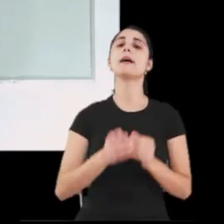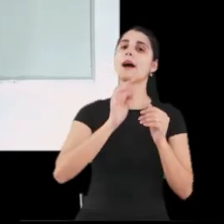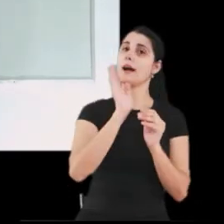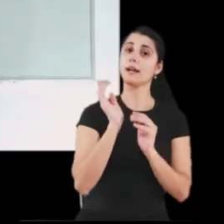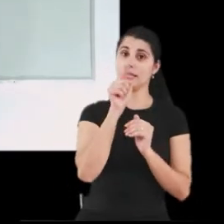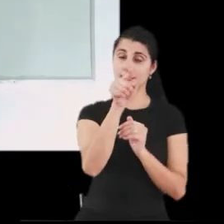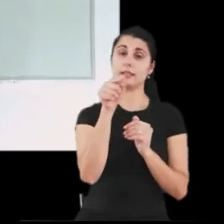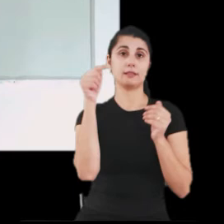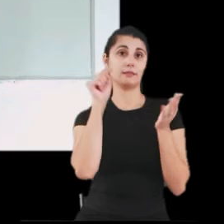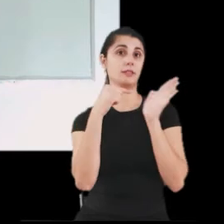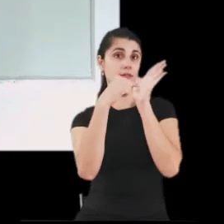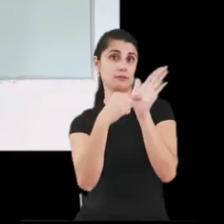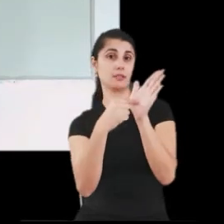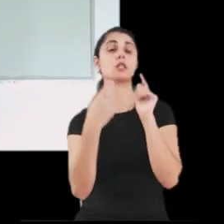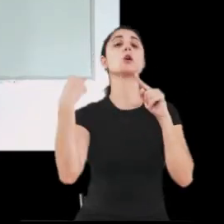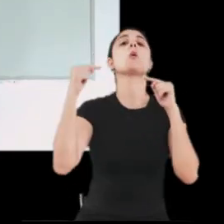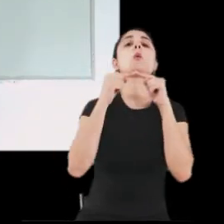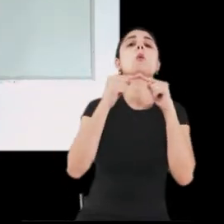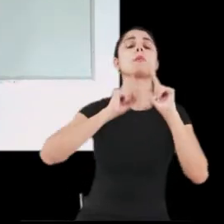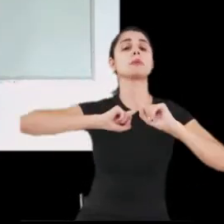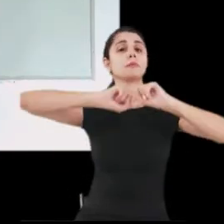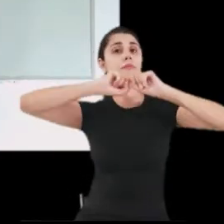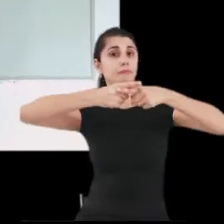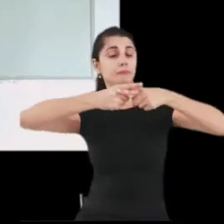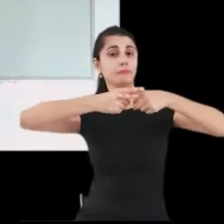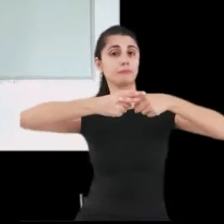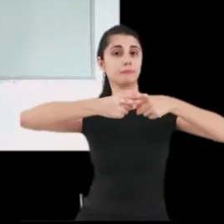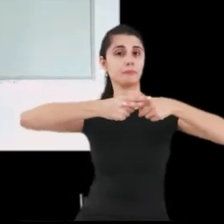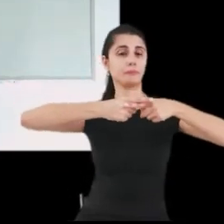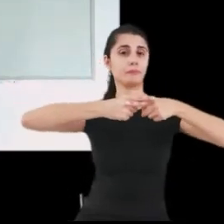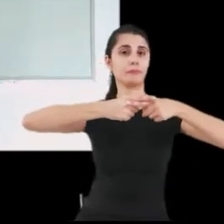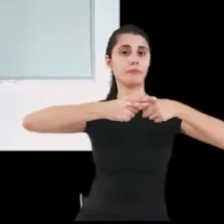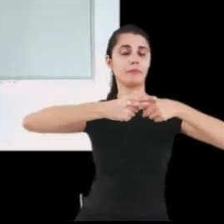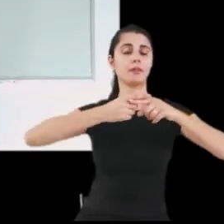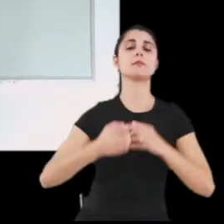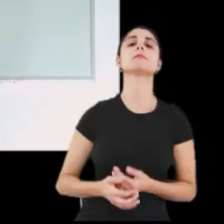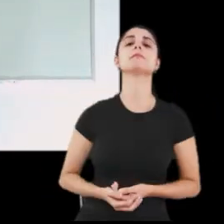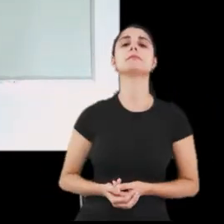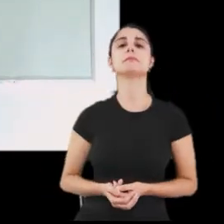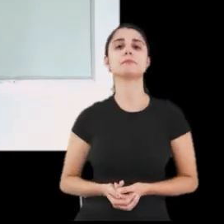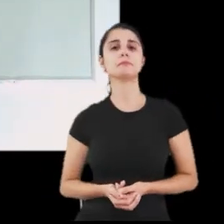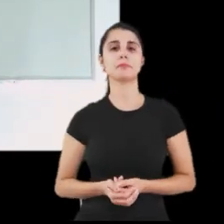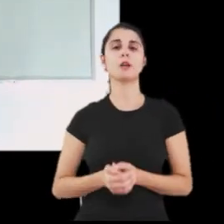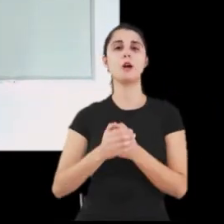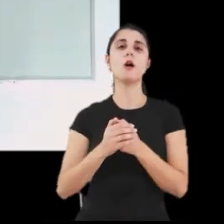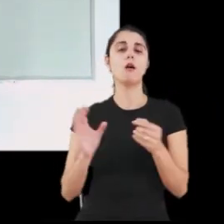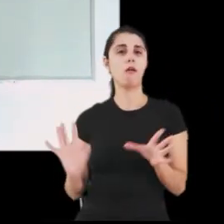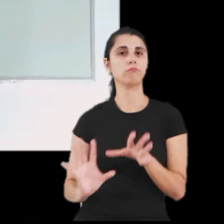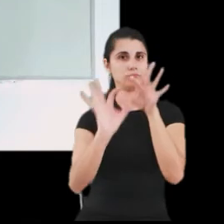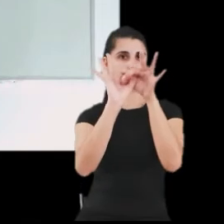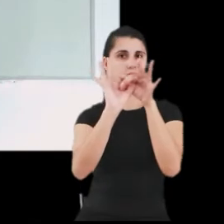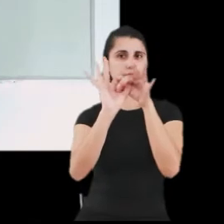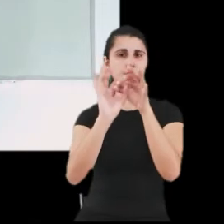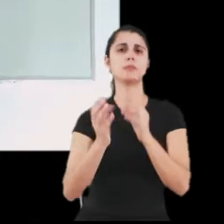basta multiplicar o número dado por todos os naturais, mínimo vai ser o menor e comum é o